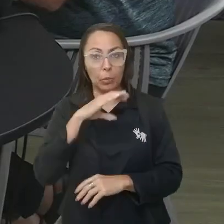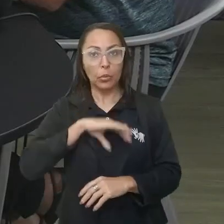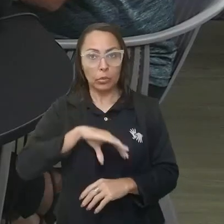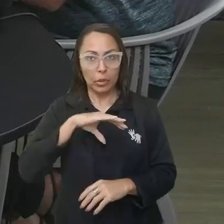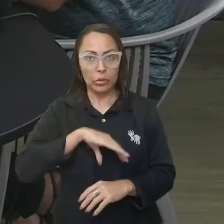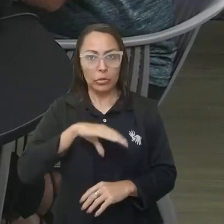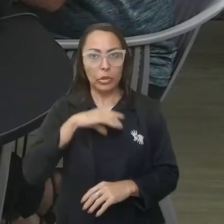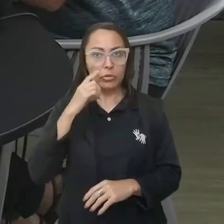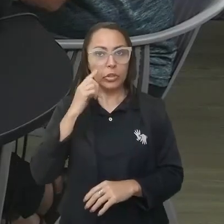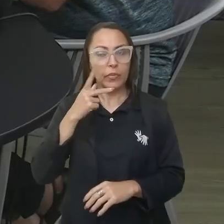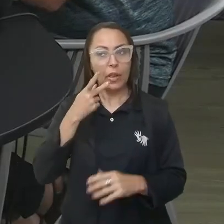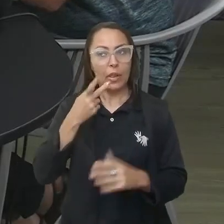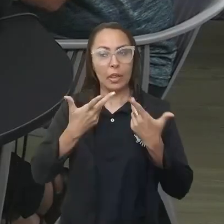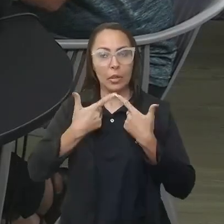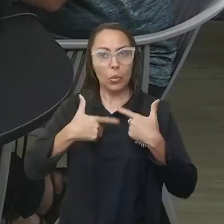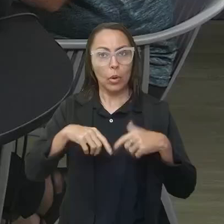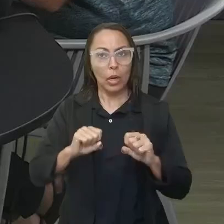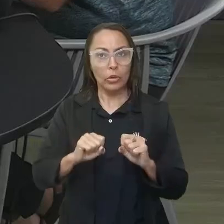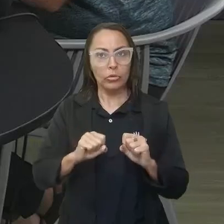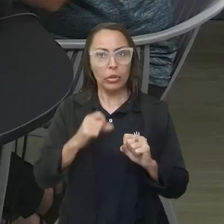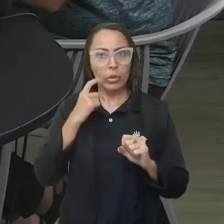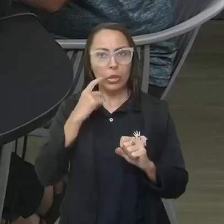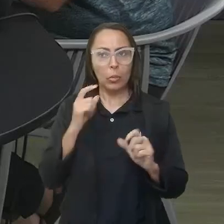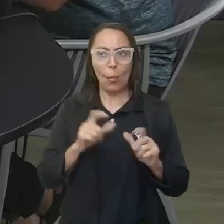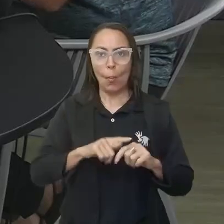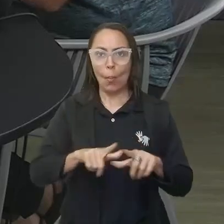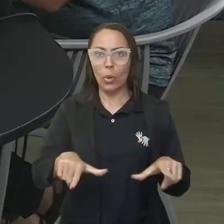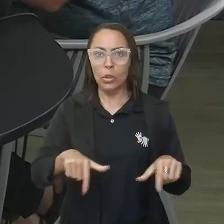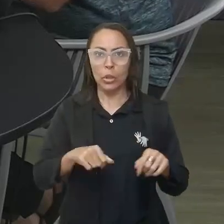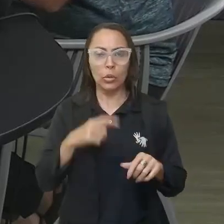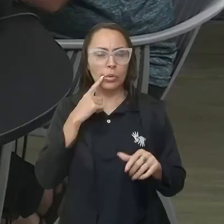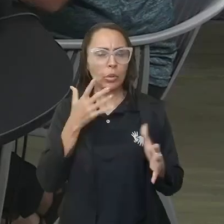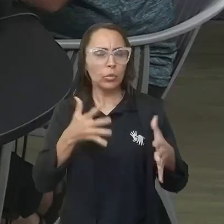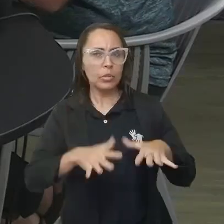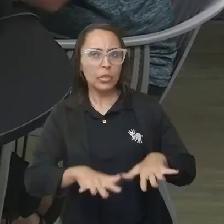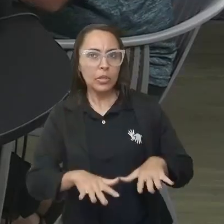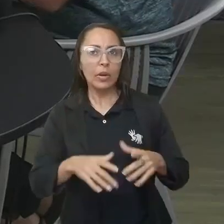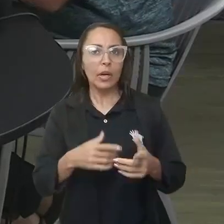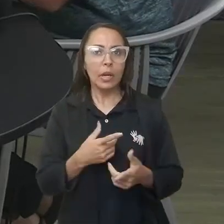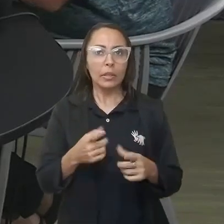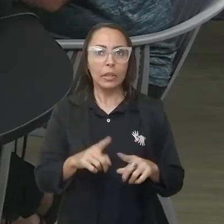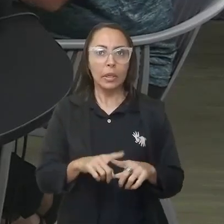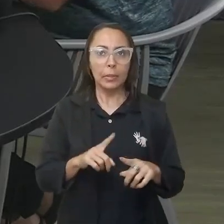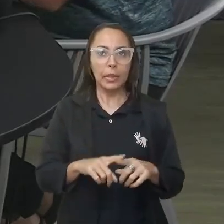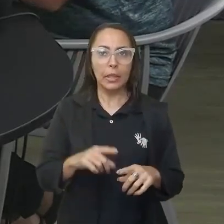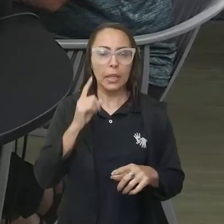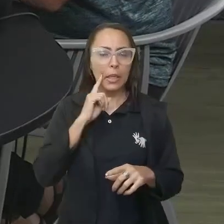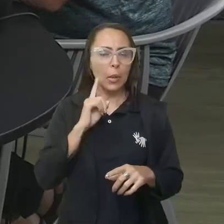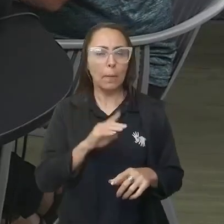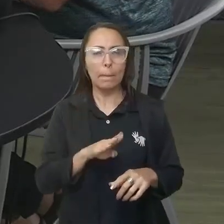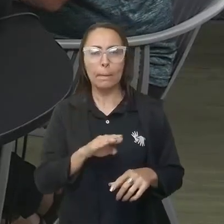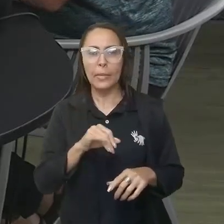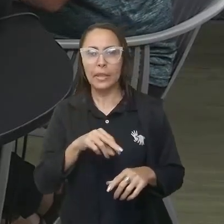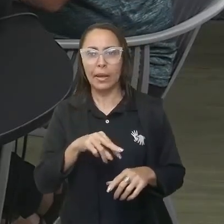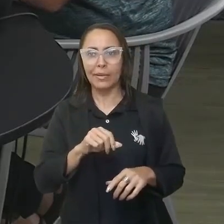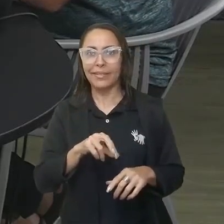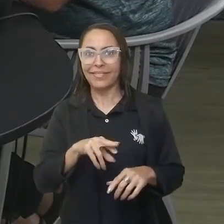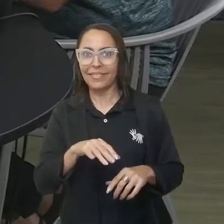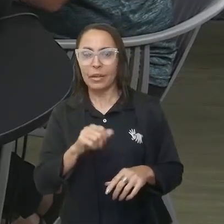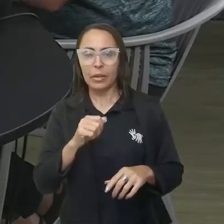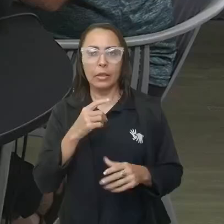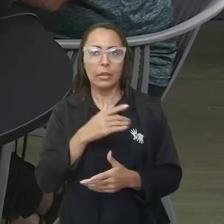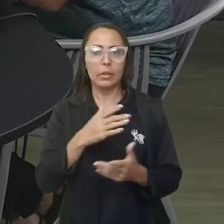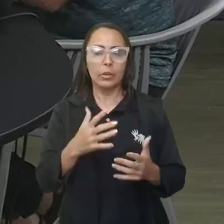pode falar sobre linguagem neutra, linguagem inclusiva, né? Linguagem não binária. Linguagem não binária. O ELO,